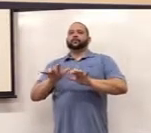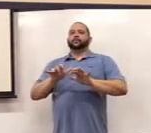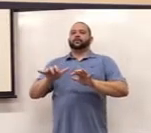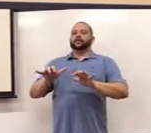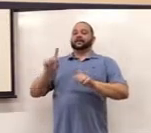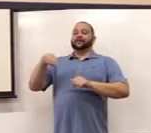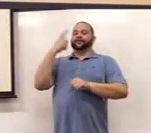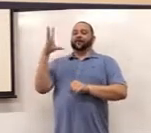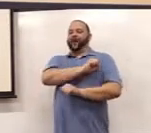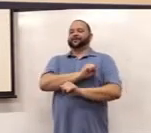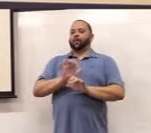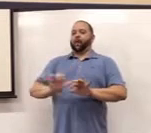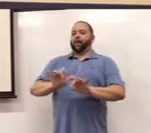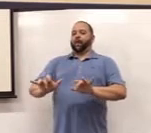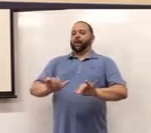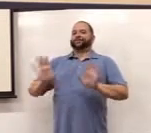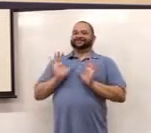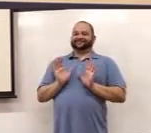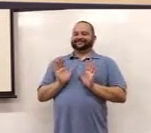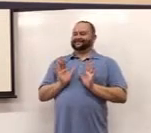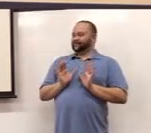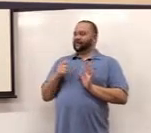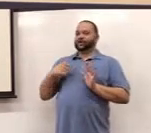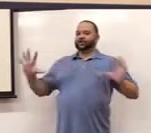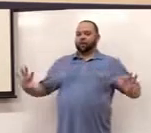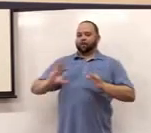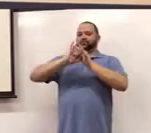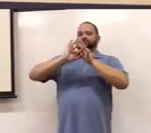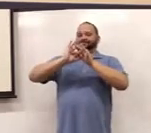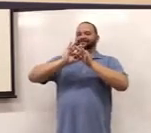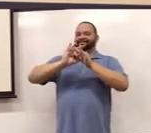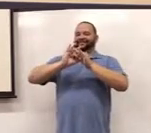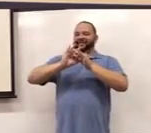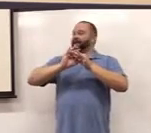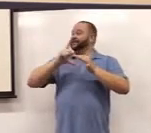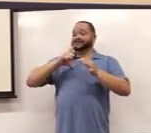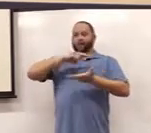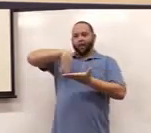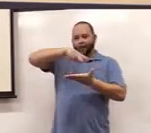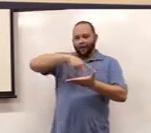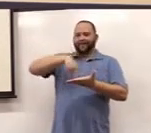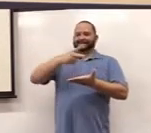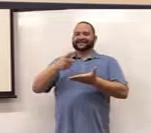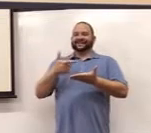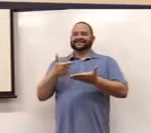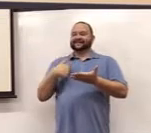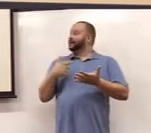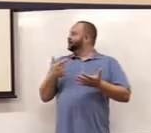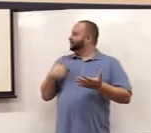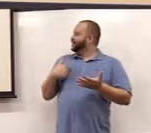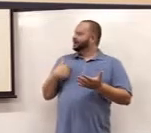depois vem o rápido. Quando a gente junta essas duas e bota uma dança no meio, começa a ter